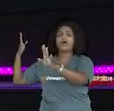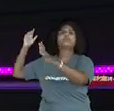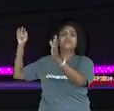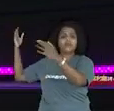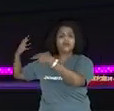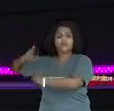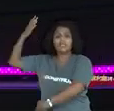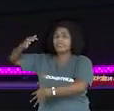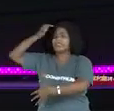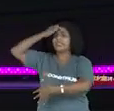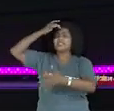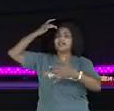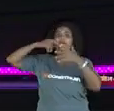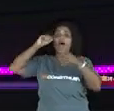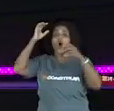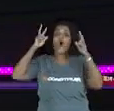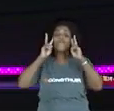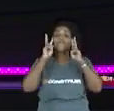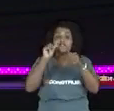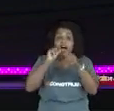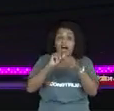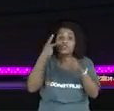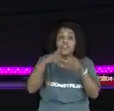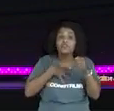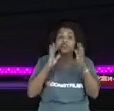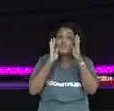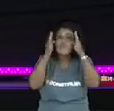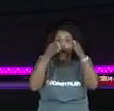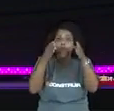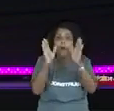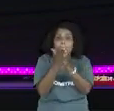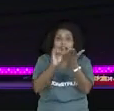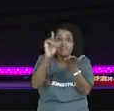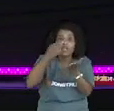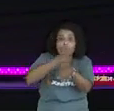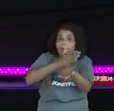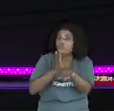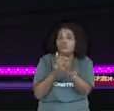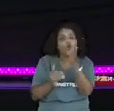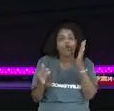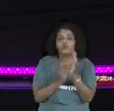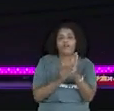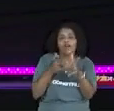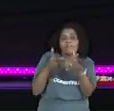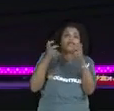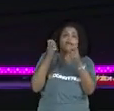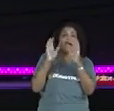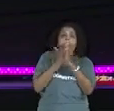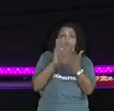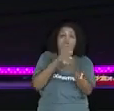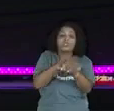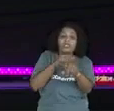bota na testa faz o teu filho olhar para a palavra o tempo inteiro e faz ele perceber a palavra o tempo